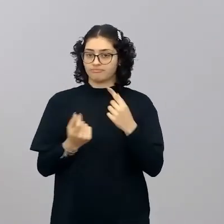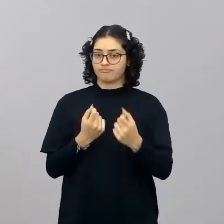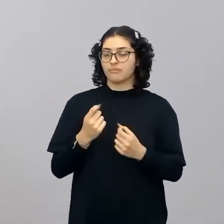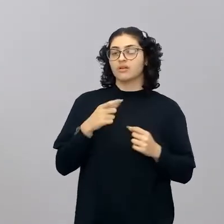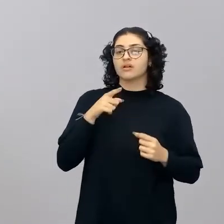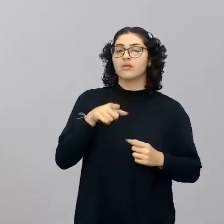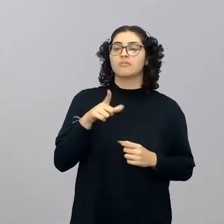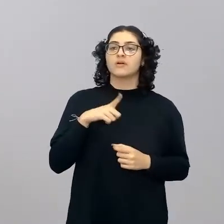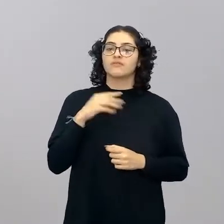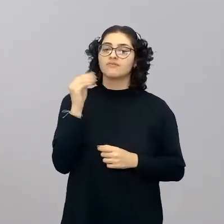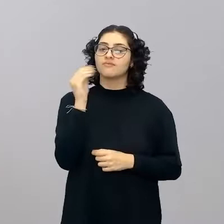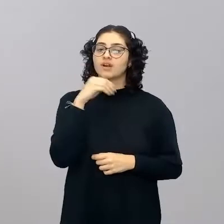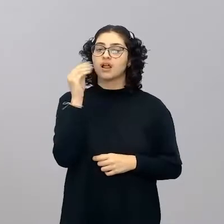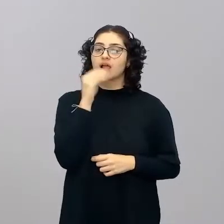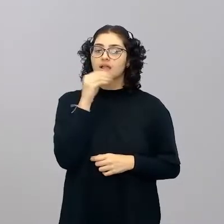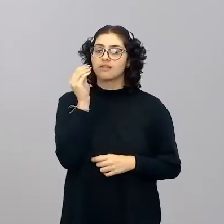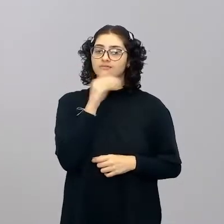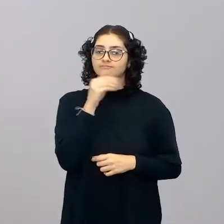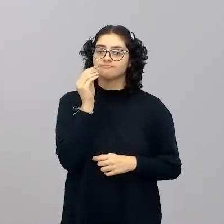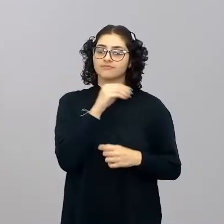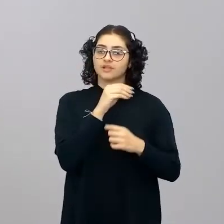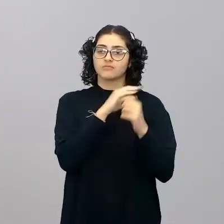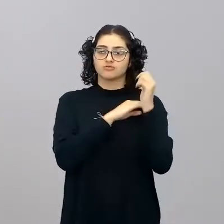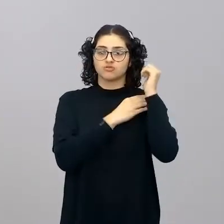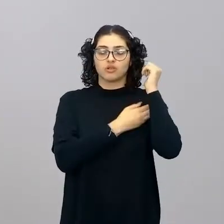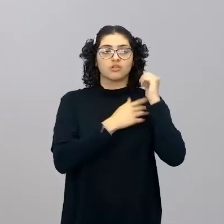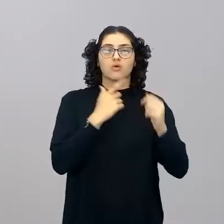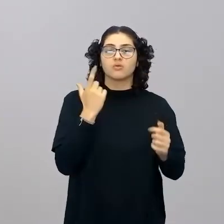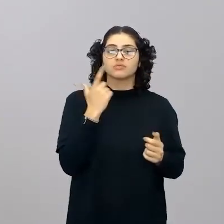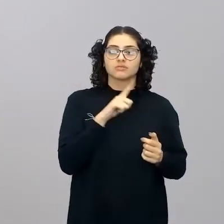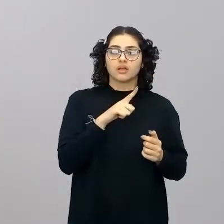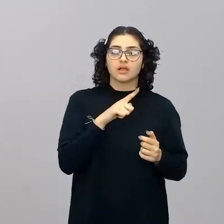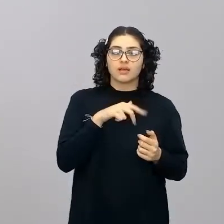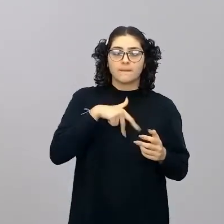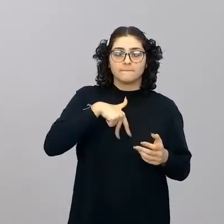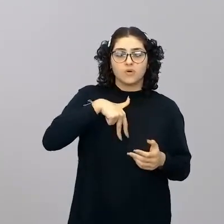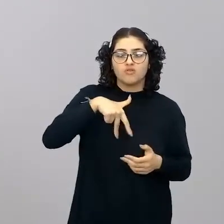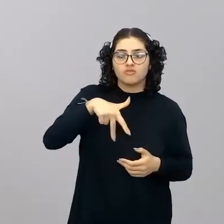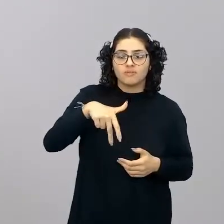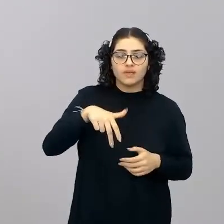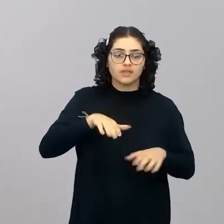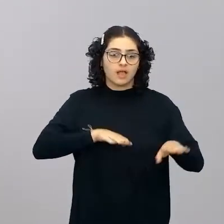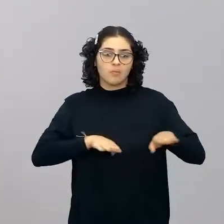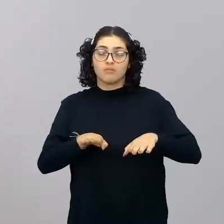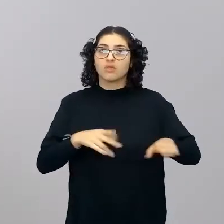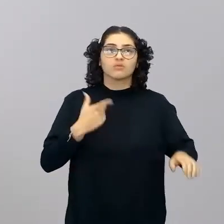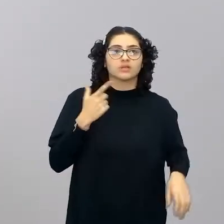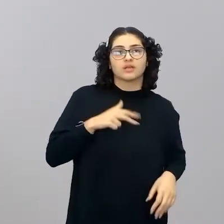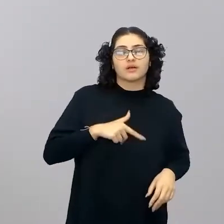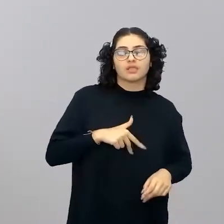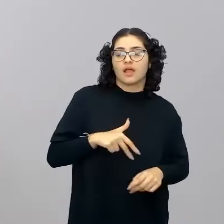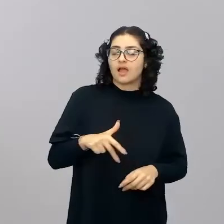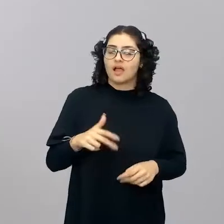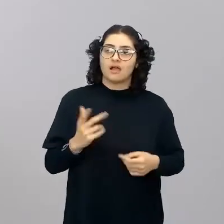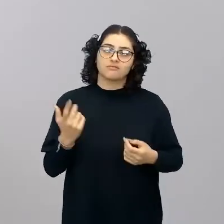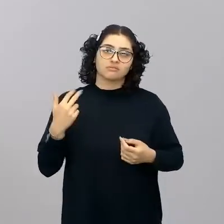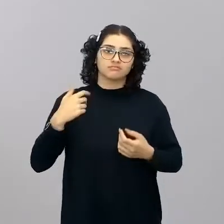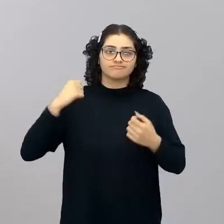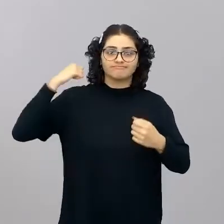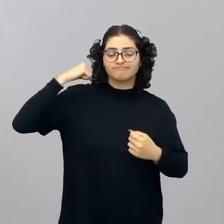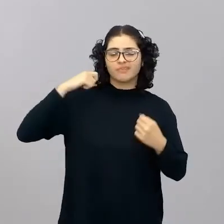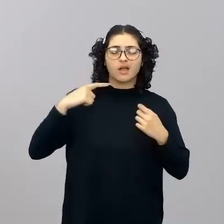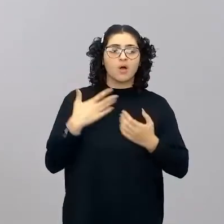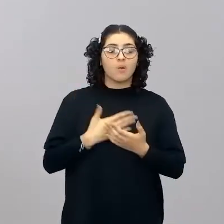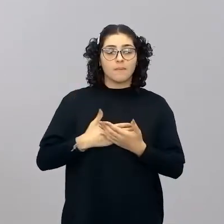apresentam fraqueza muscular, não conseguem se movimentar, né, com o passar do tempo. Geralmente, o